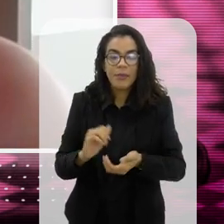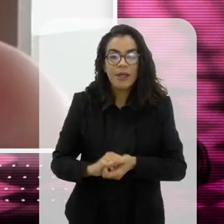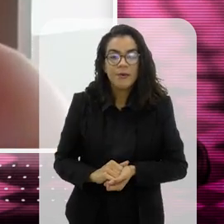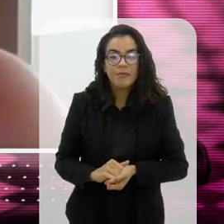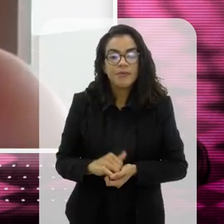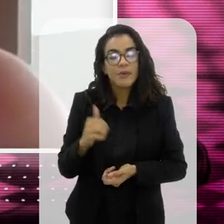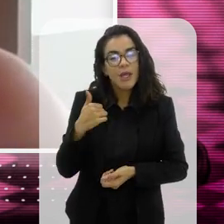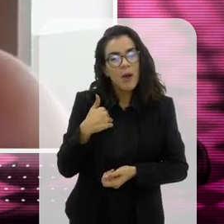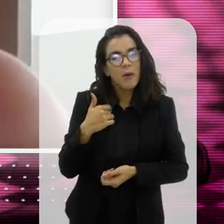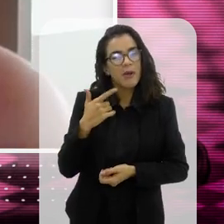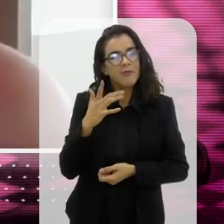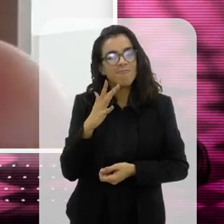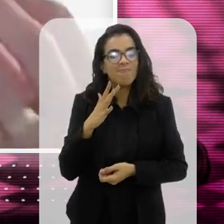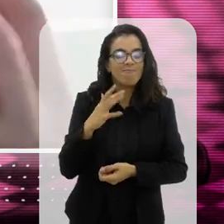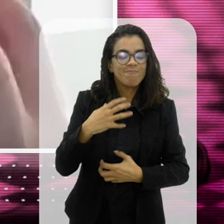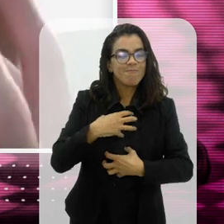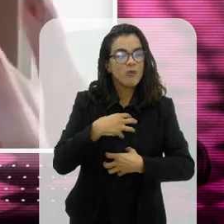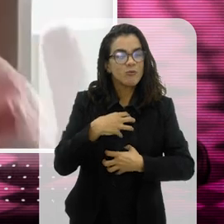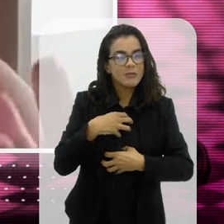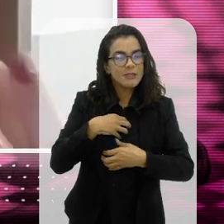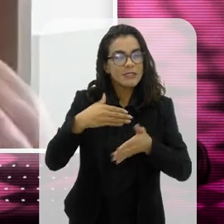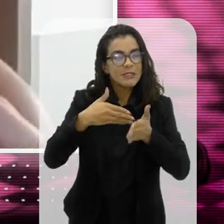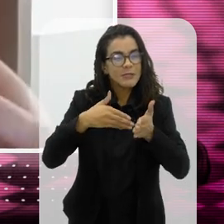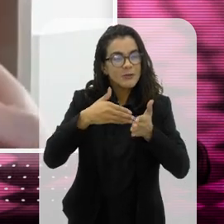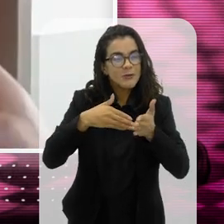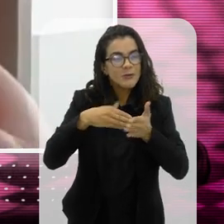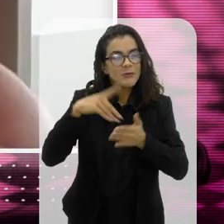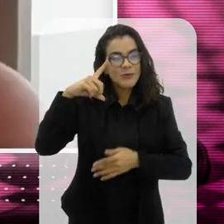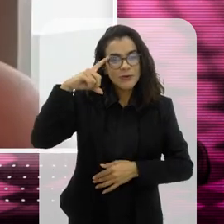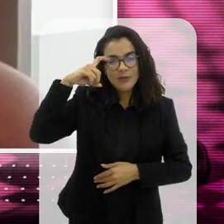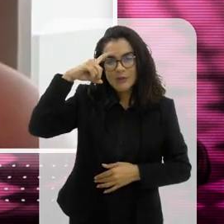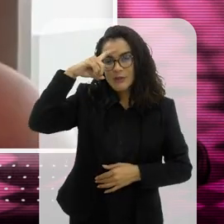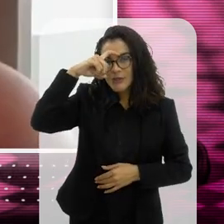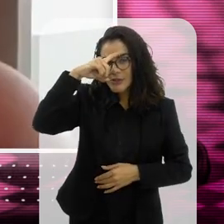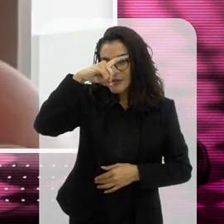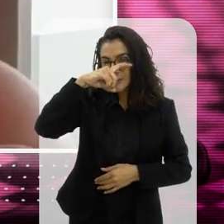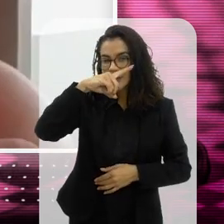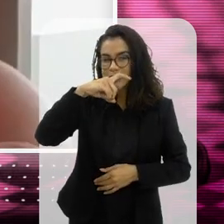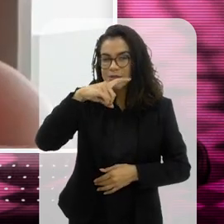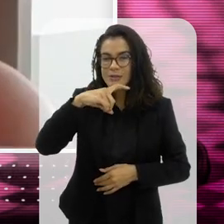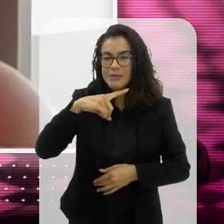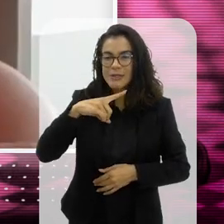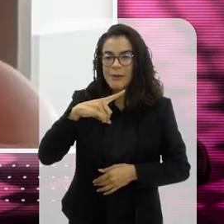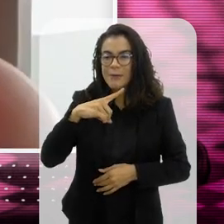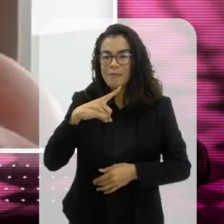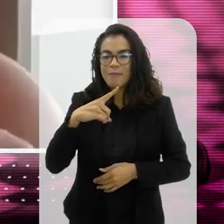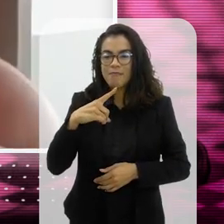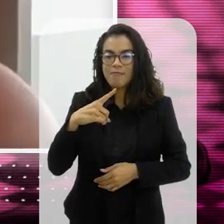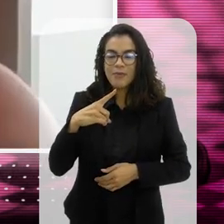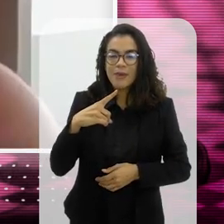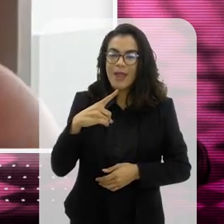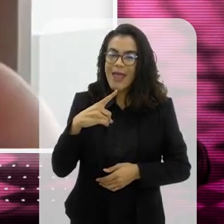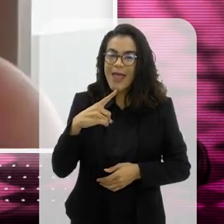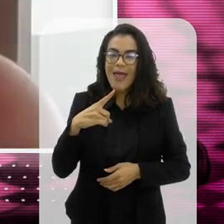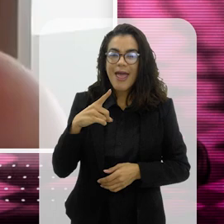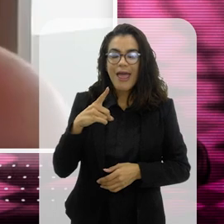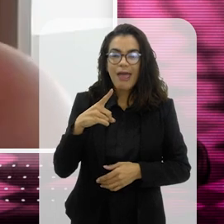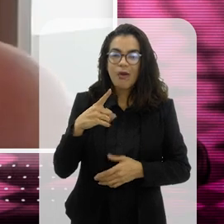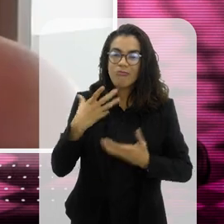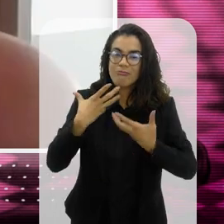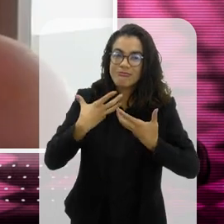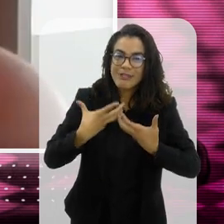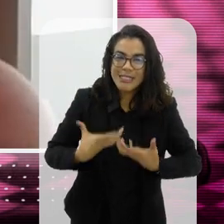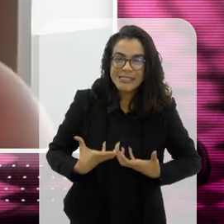avós tiveram. Então, eu tenho dificuldade, Marieta, de seguir nessa fala, assim, de